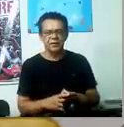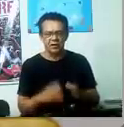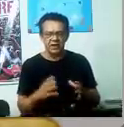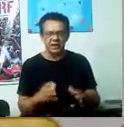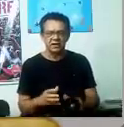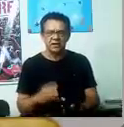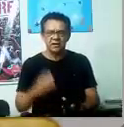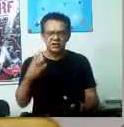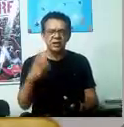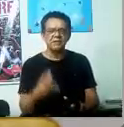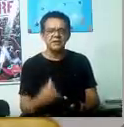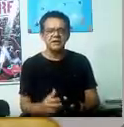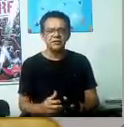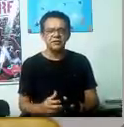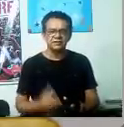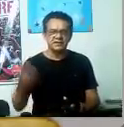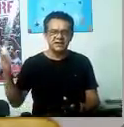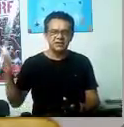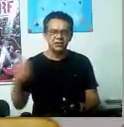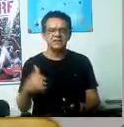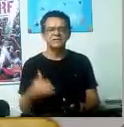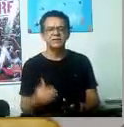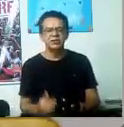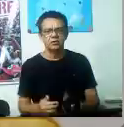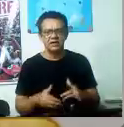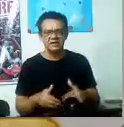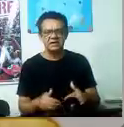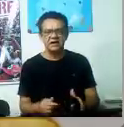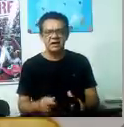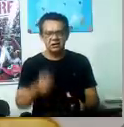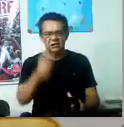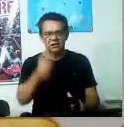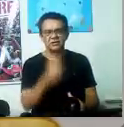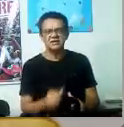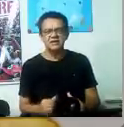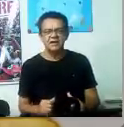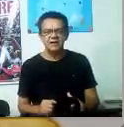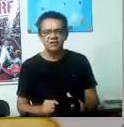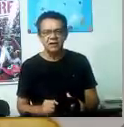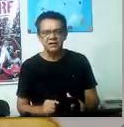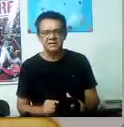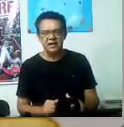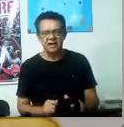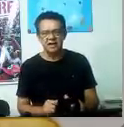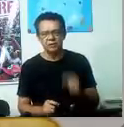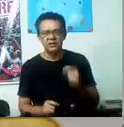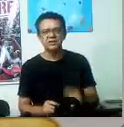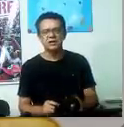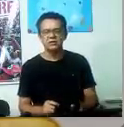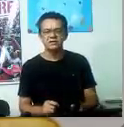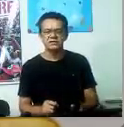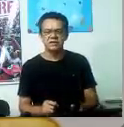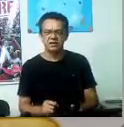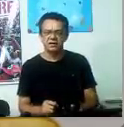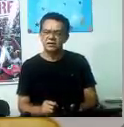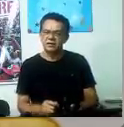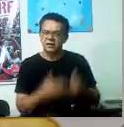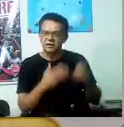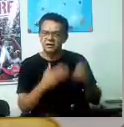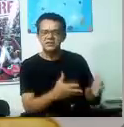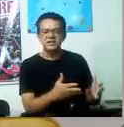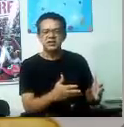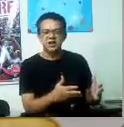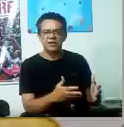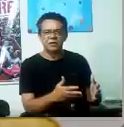Que hoje às 21h nesse canal Nós estaremos com a nossa live política com você Destrichando com mais detalhes